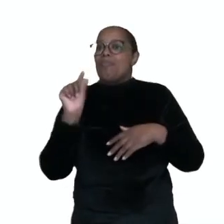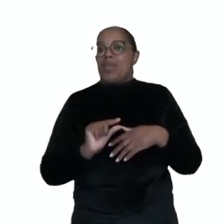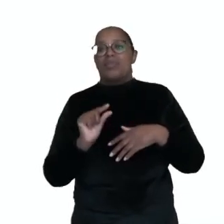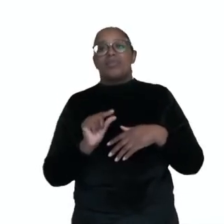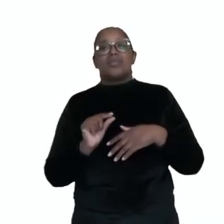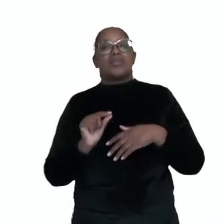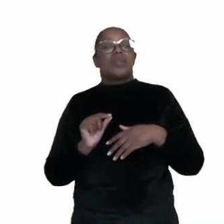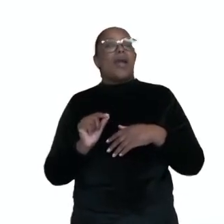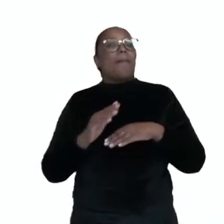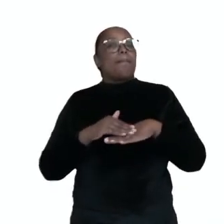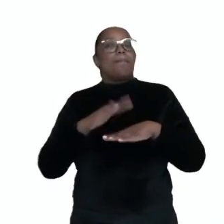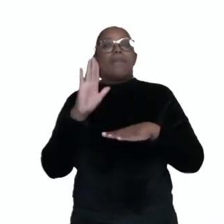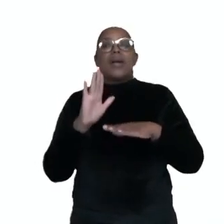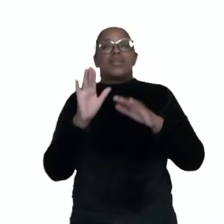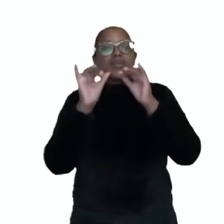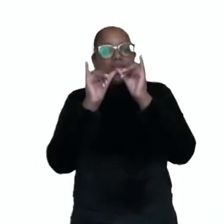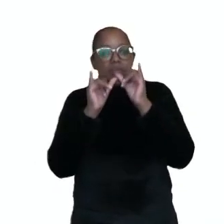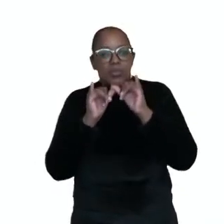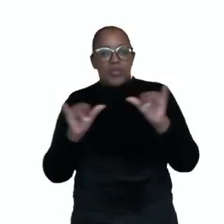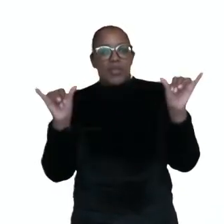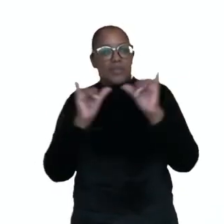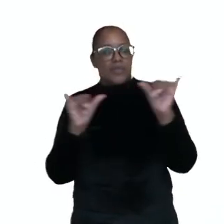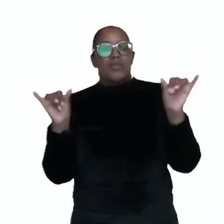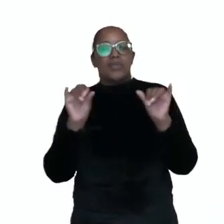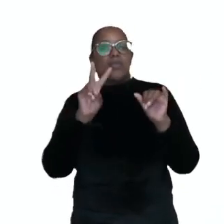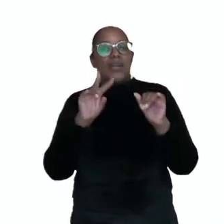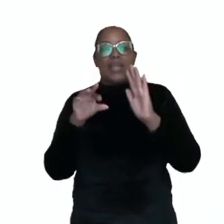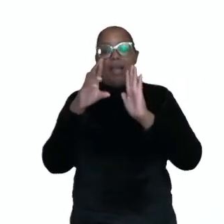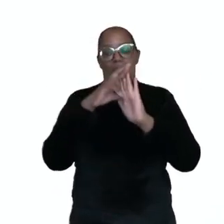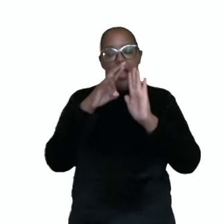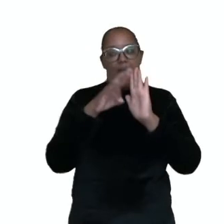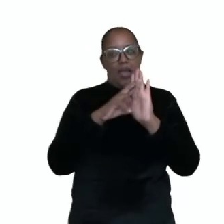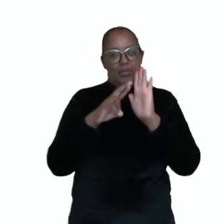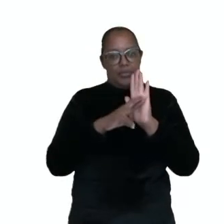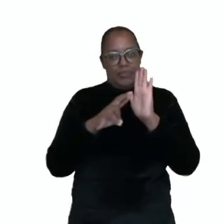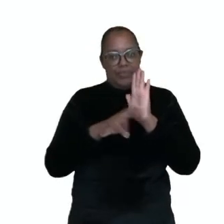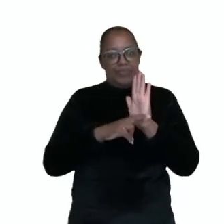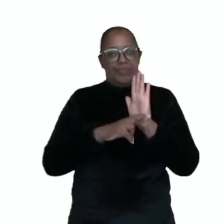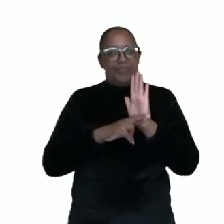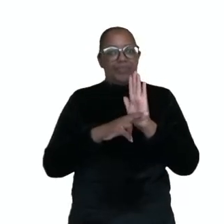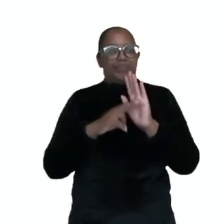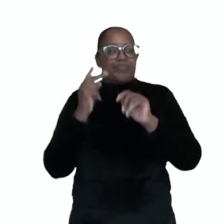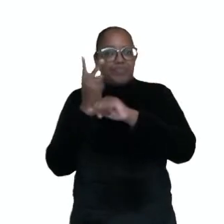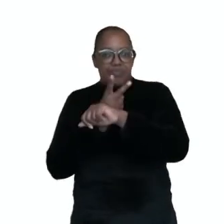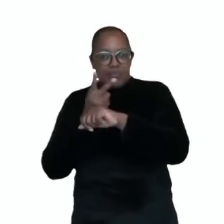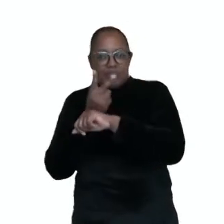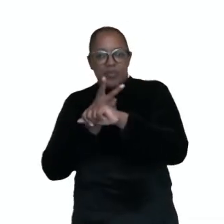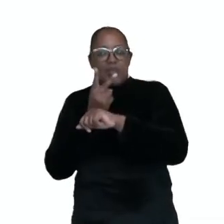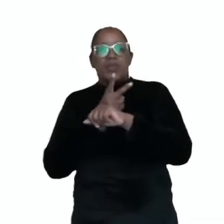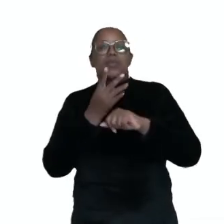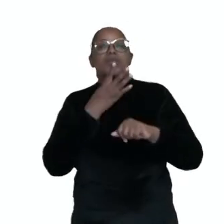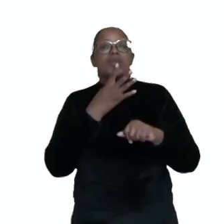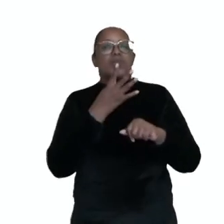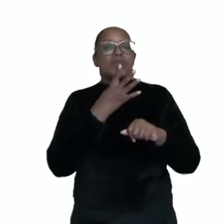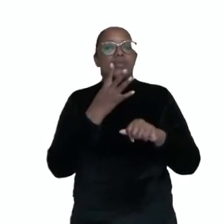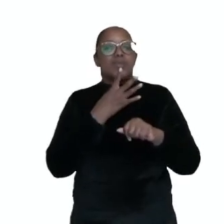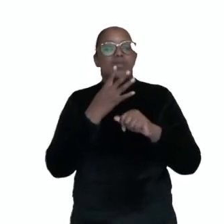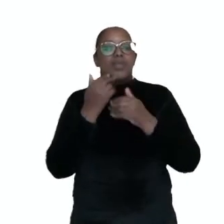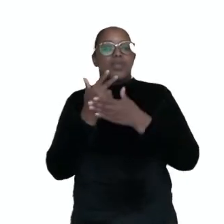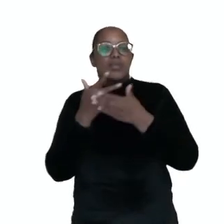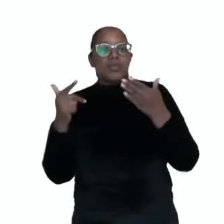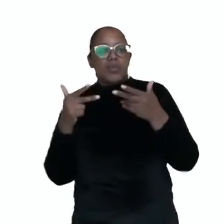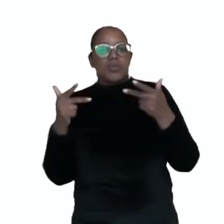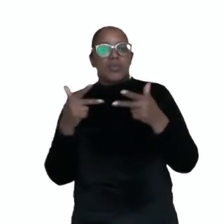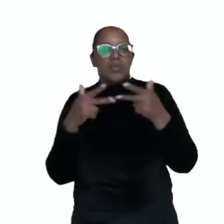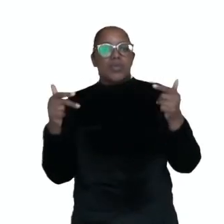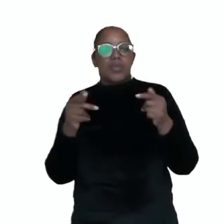mais completamente se deixarão sujeitar às regras cujos fundamentos não buscam conhecer, né? Eles não querem saber,